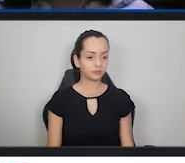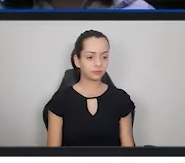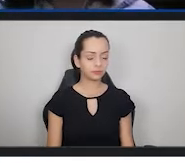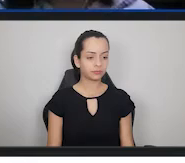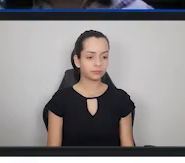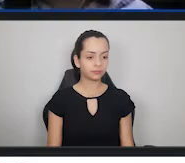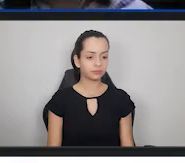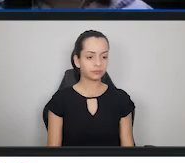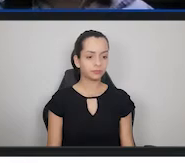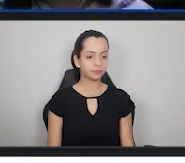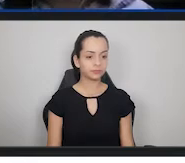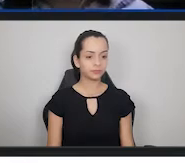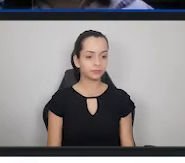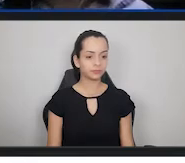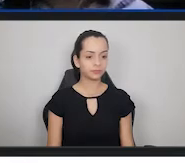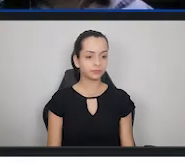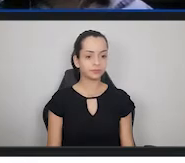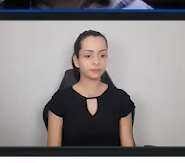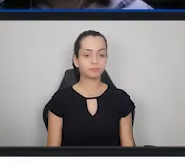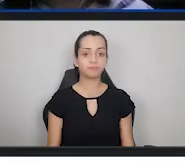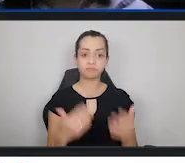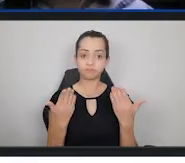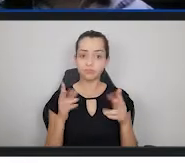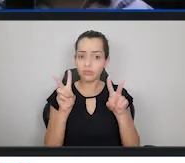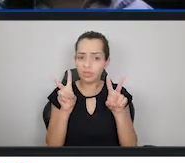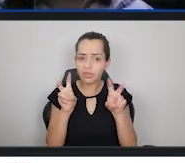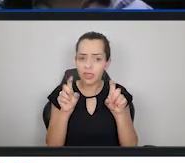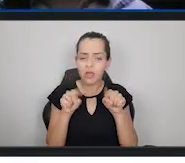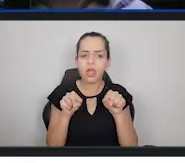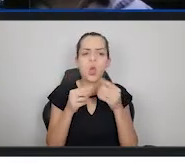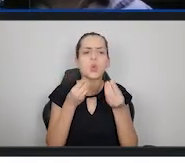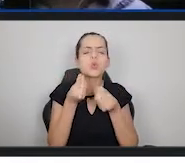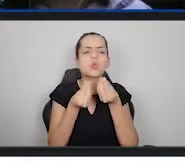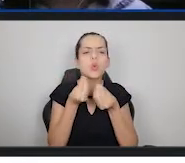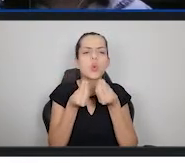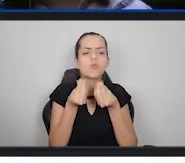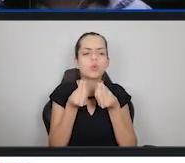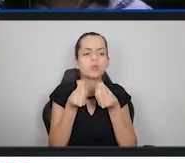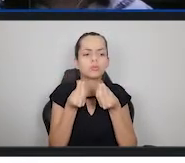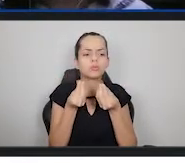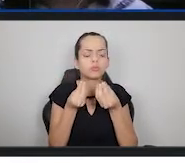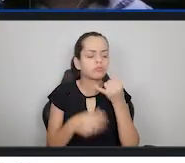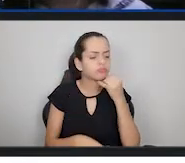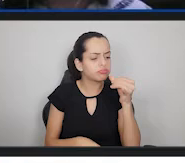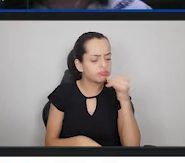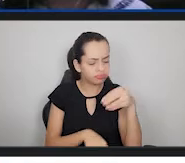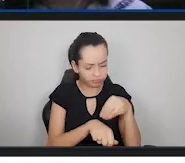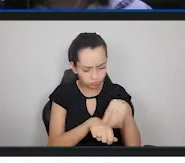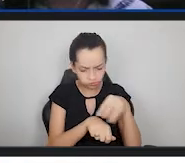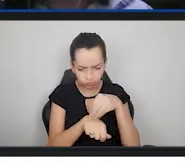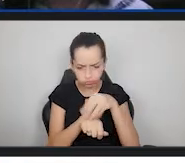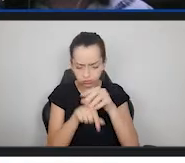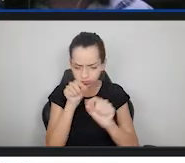E aí eu faço a seguinte pergunta, o que é energia elétrica para vocês?